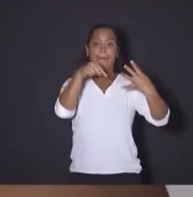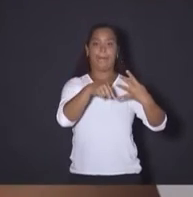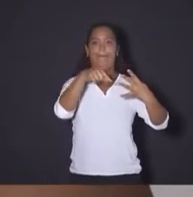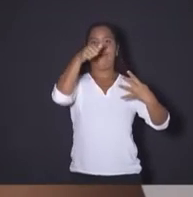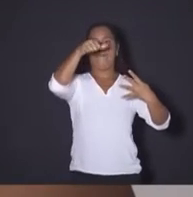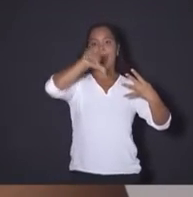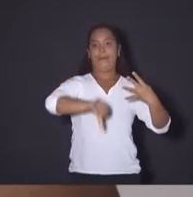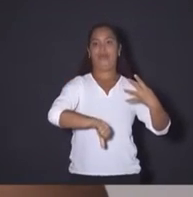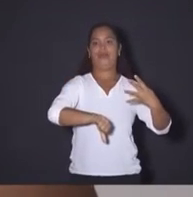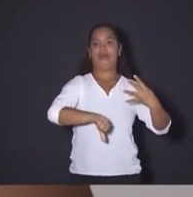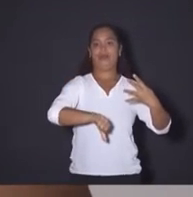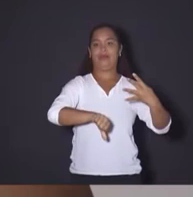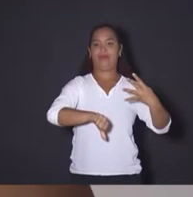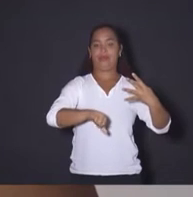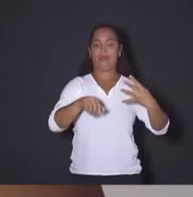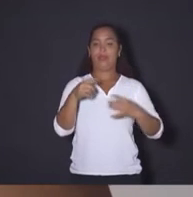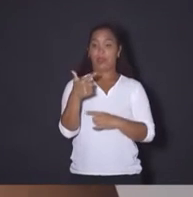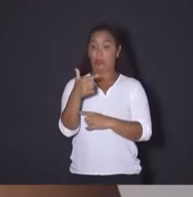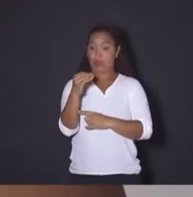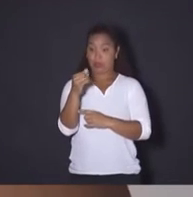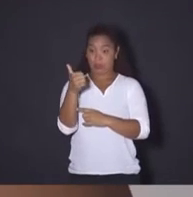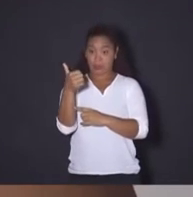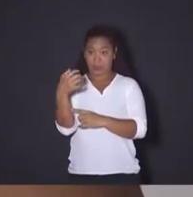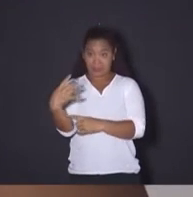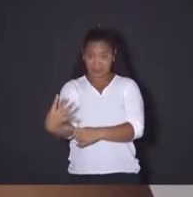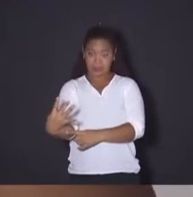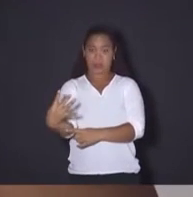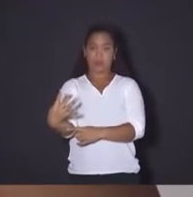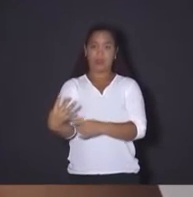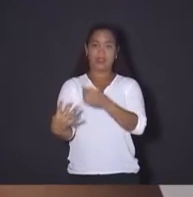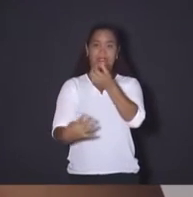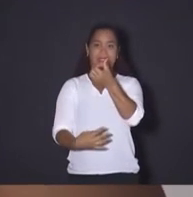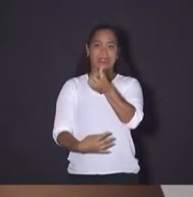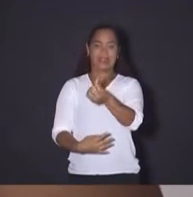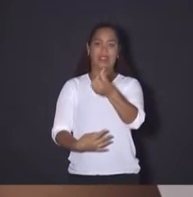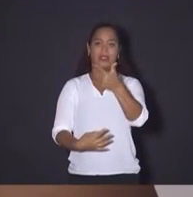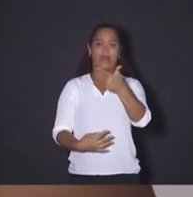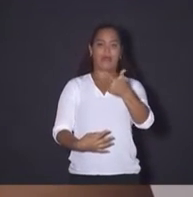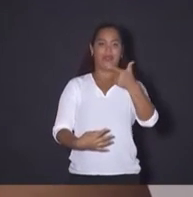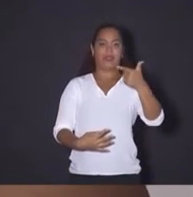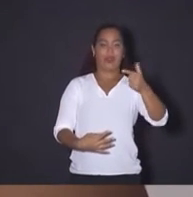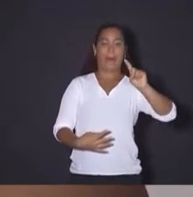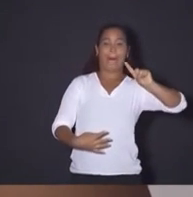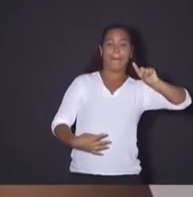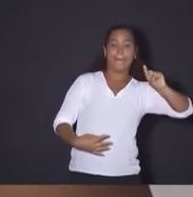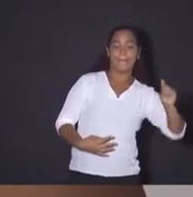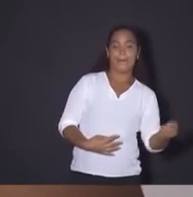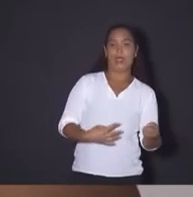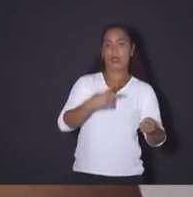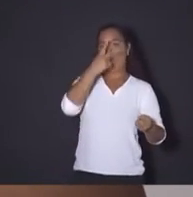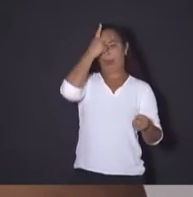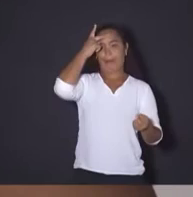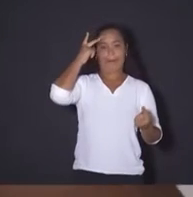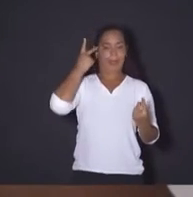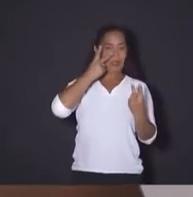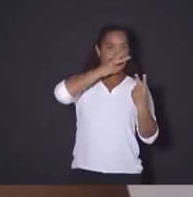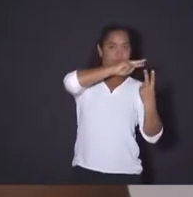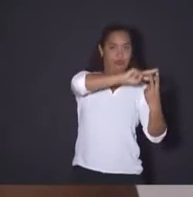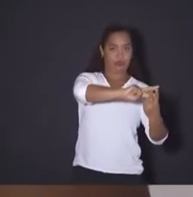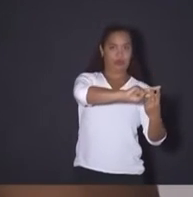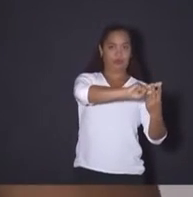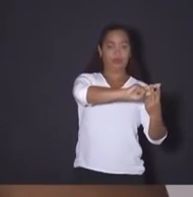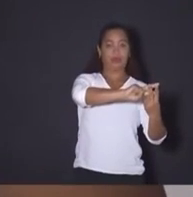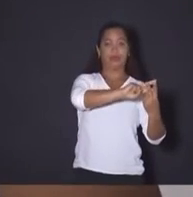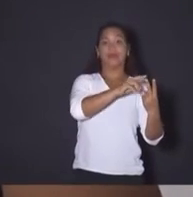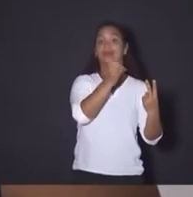saímos de uma marca em 2014 de cerca de seiscentos e vinte e duas mil pessoas encarceradas sem falar